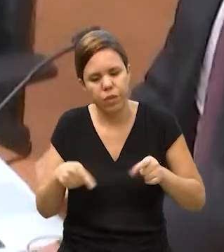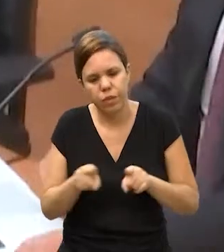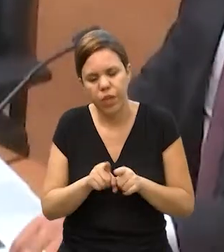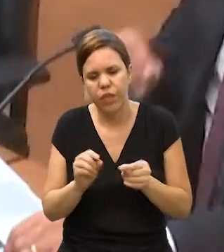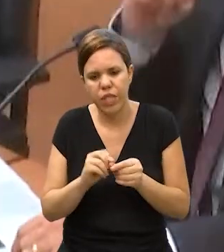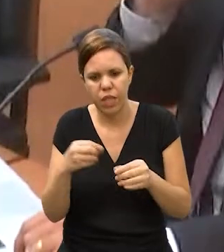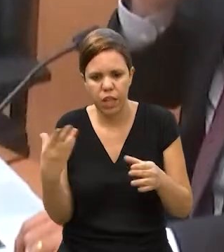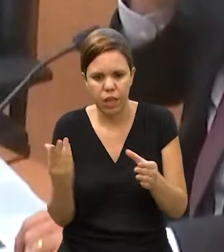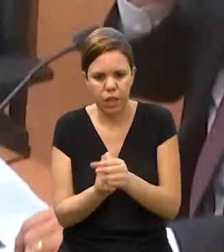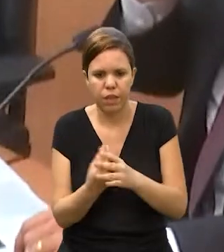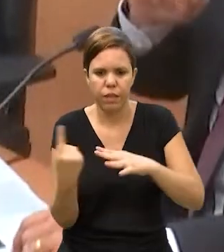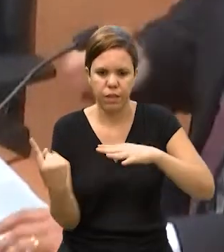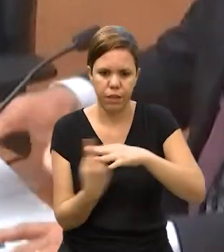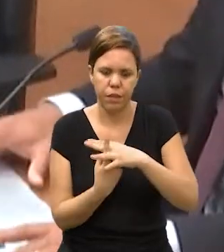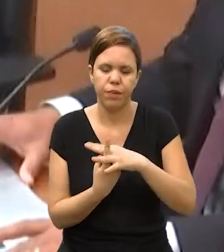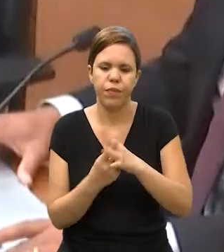integração